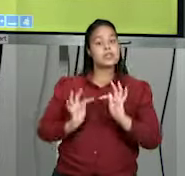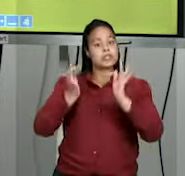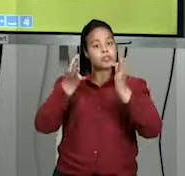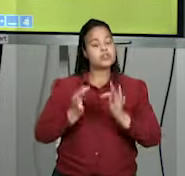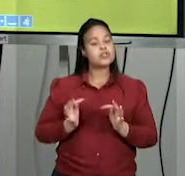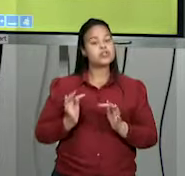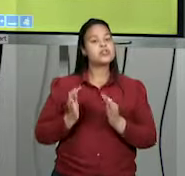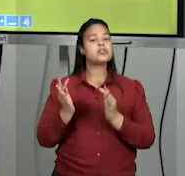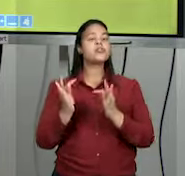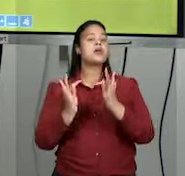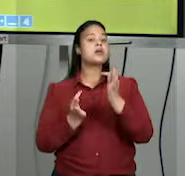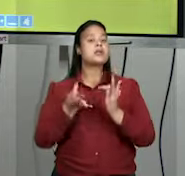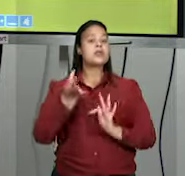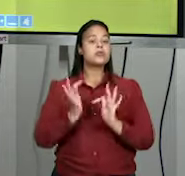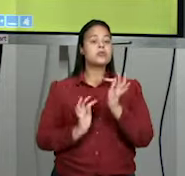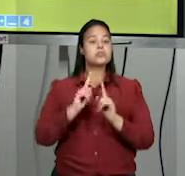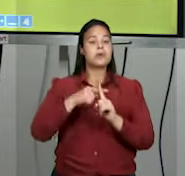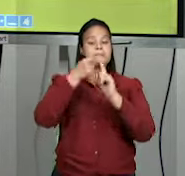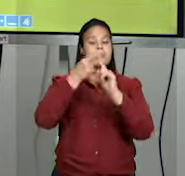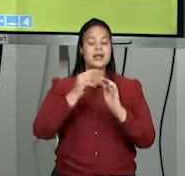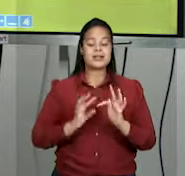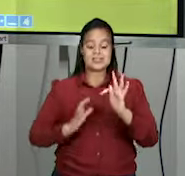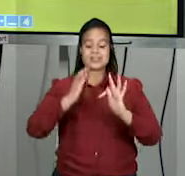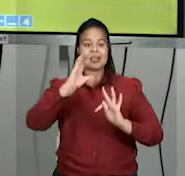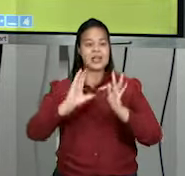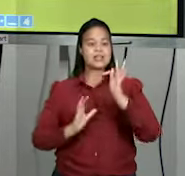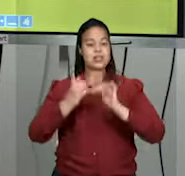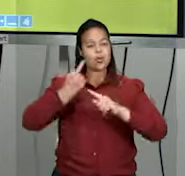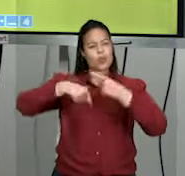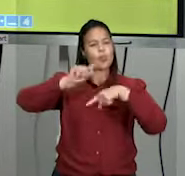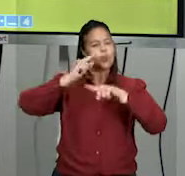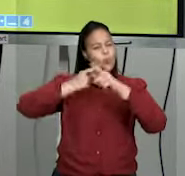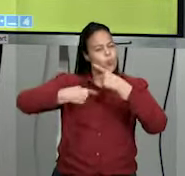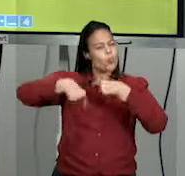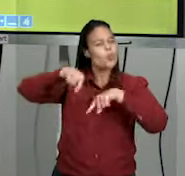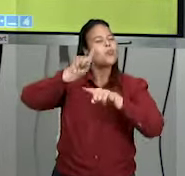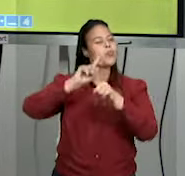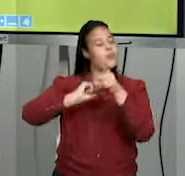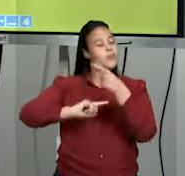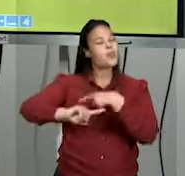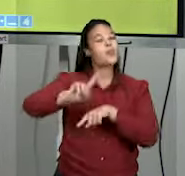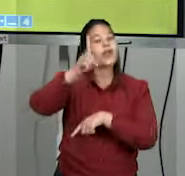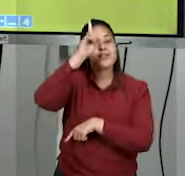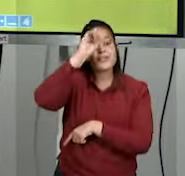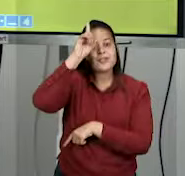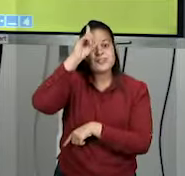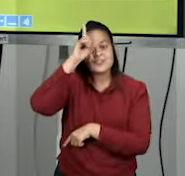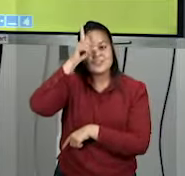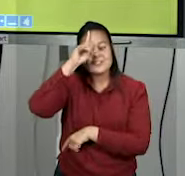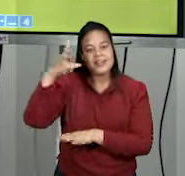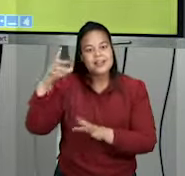dialogando e a evolução se torna cada vez mais rápida.